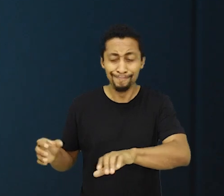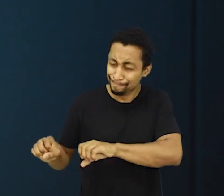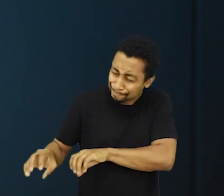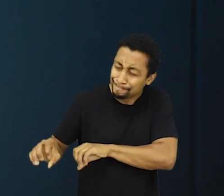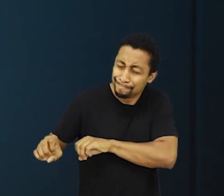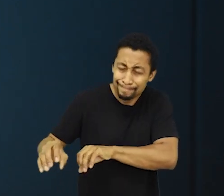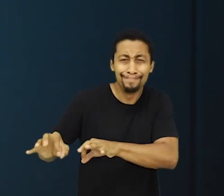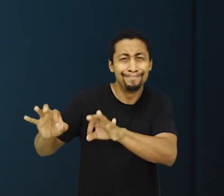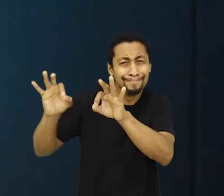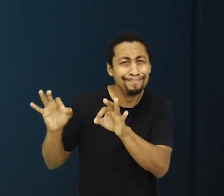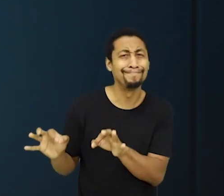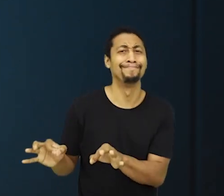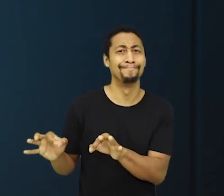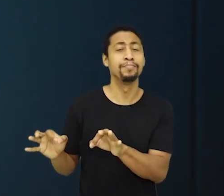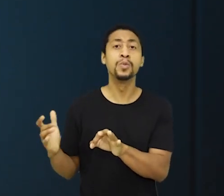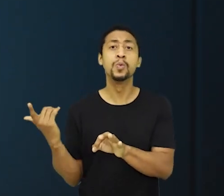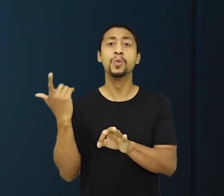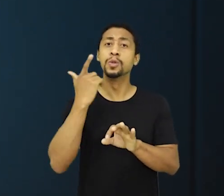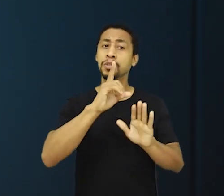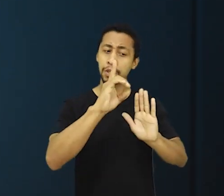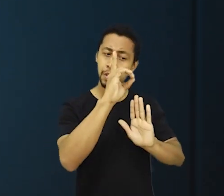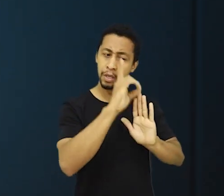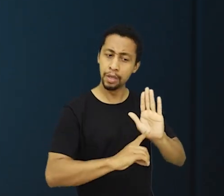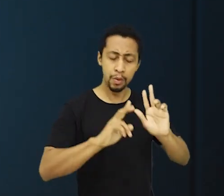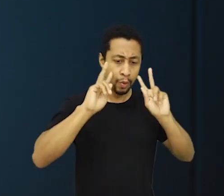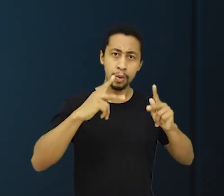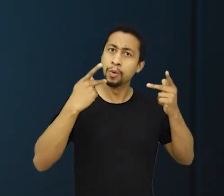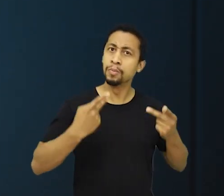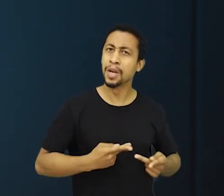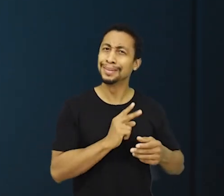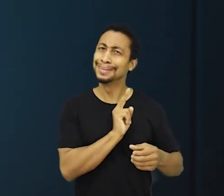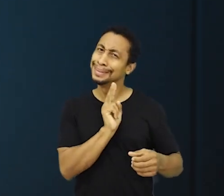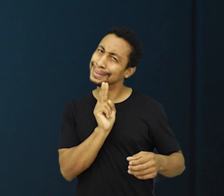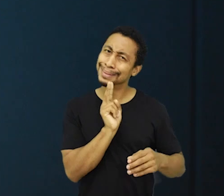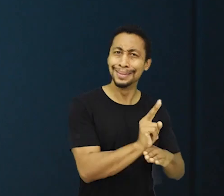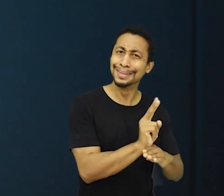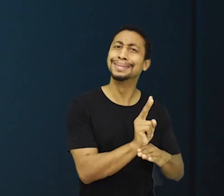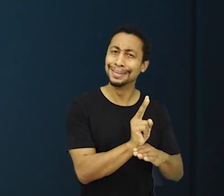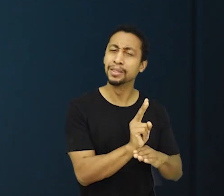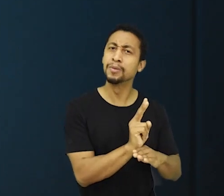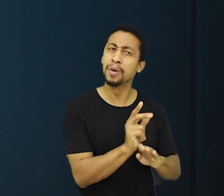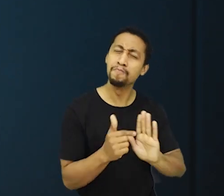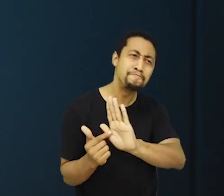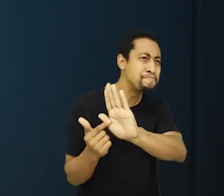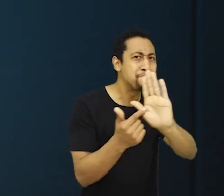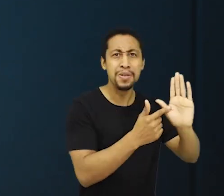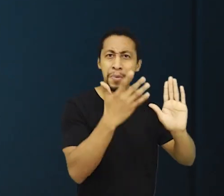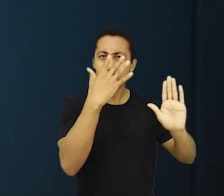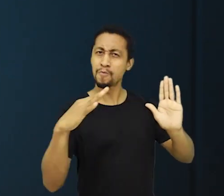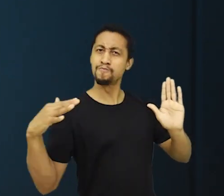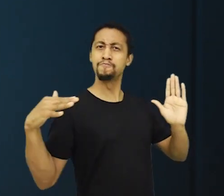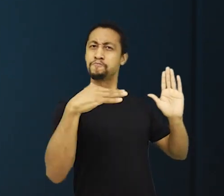Procurem fazer com que os direitos humanos sejam realmente cuidados e venerados, para que eles não possam